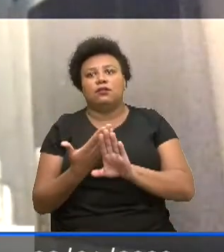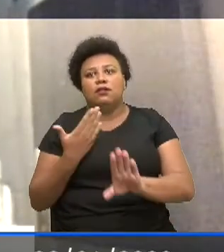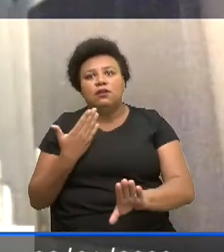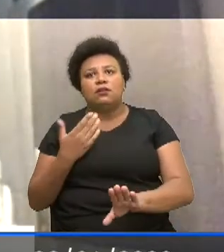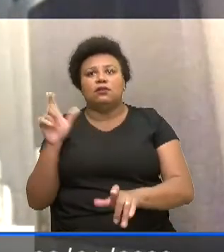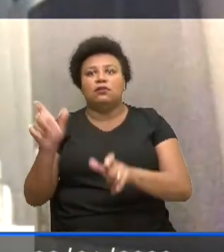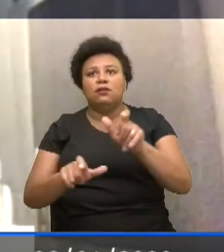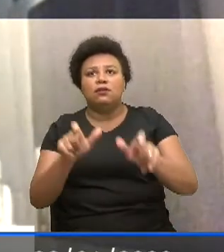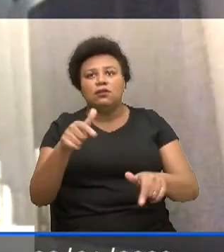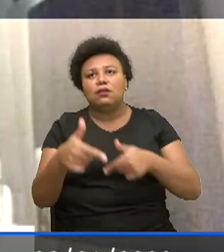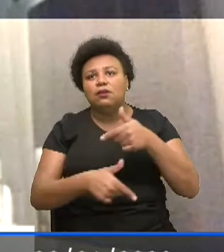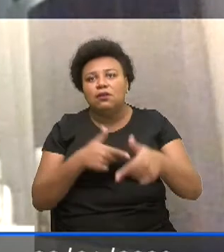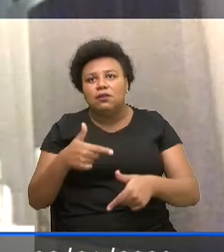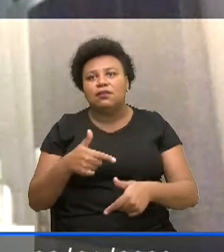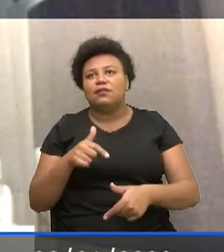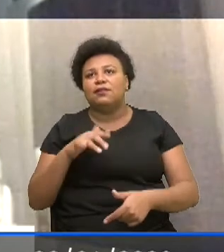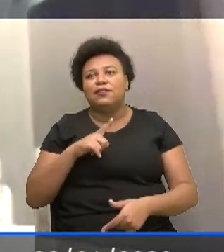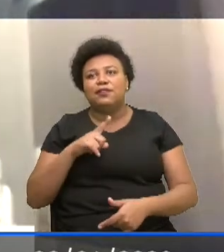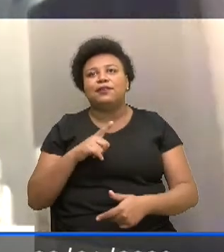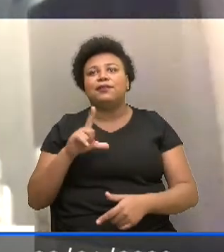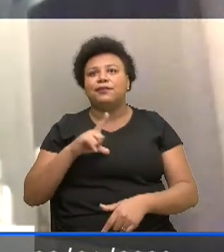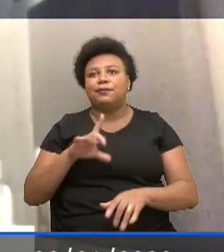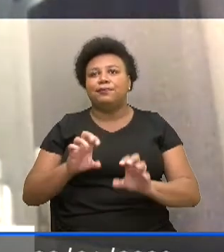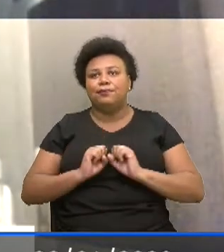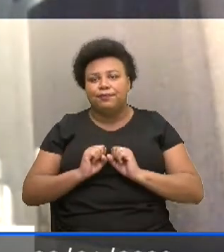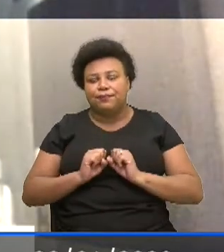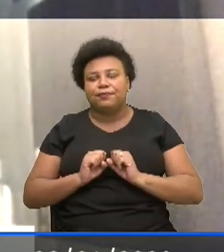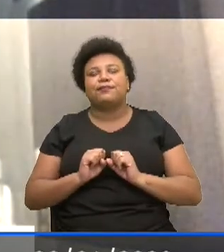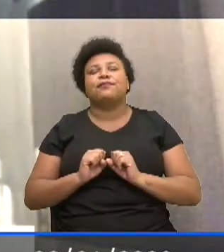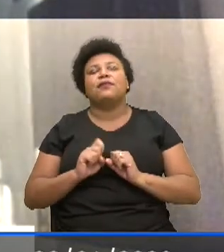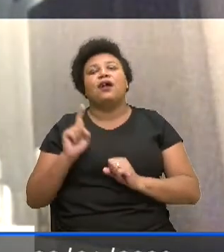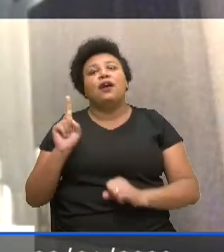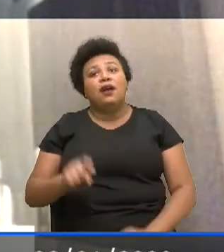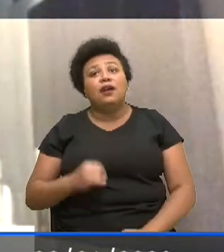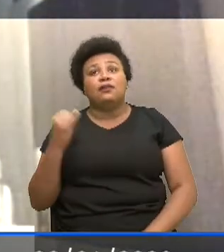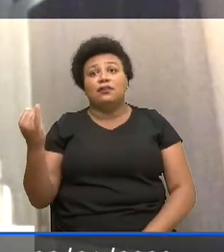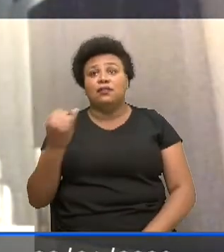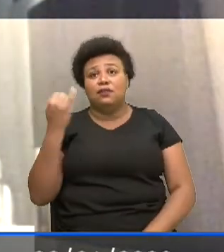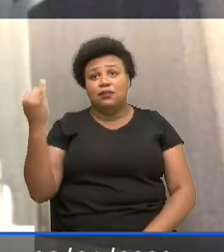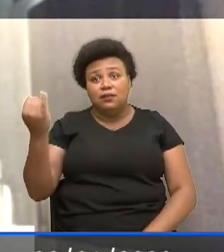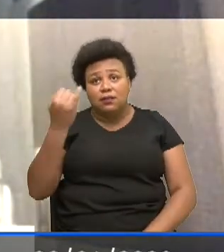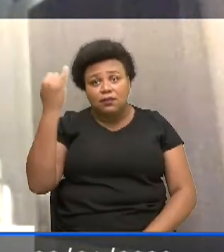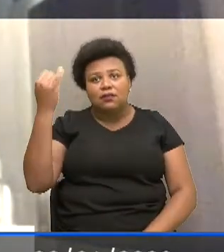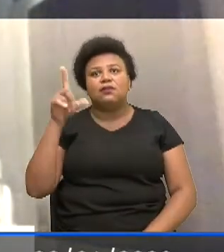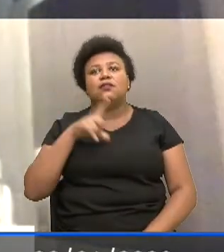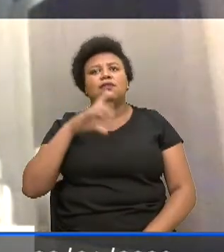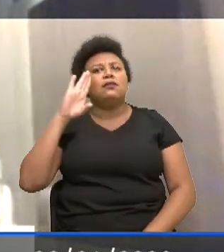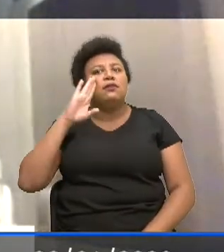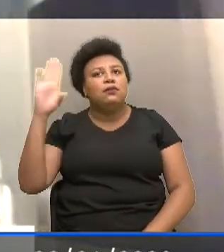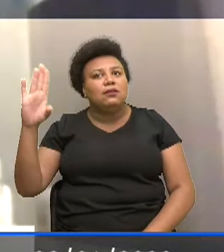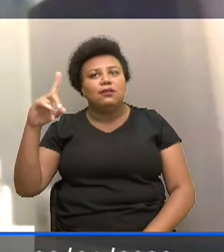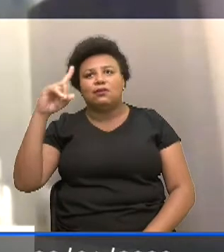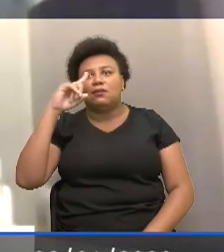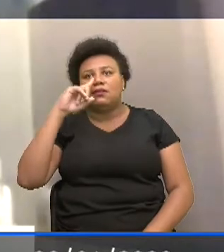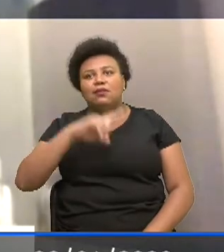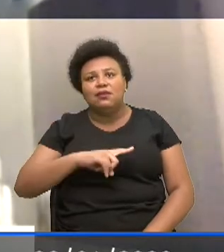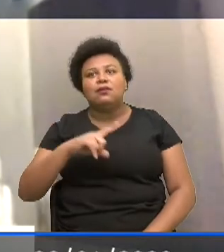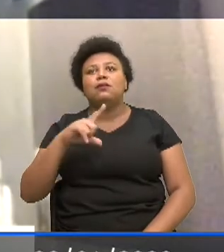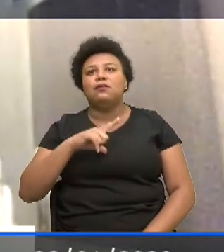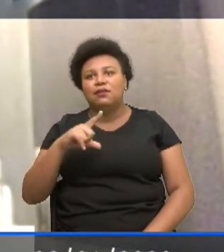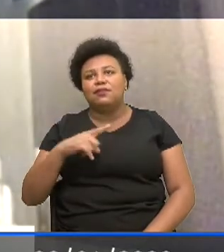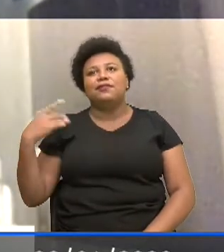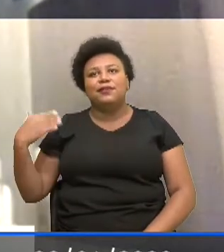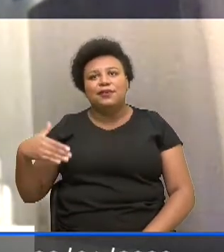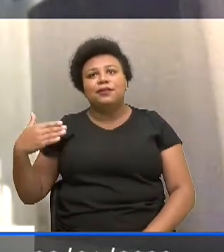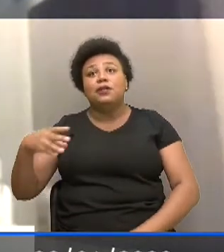dos trabalhadores eventualmente contactantes. Isso seria bastante importante, é uma das principais falhas que vem ocorrendo